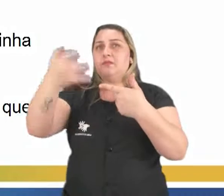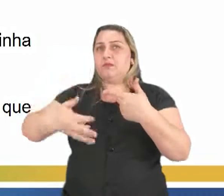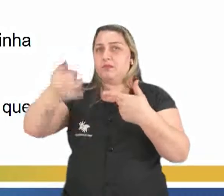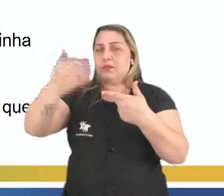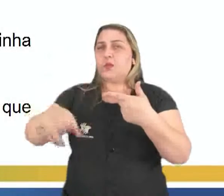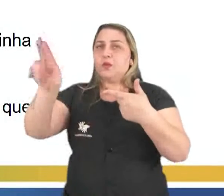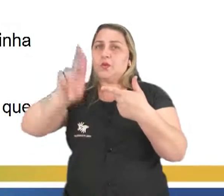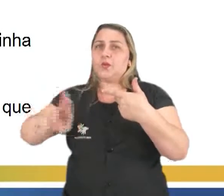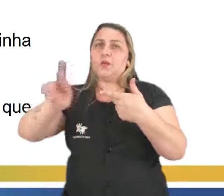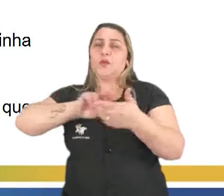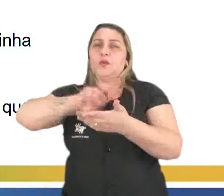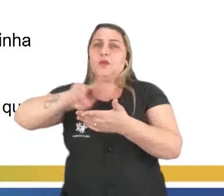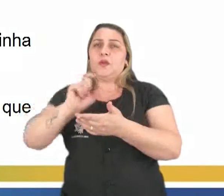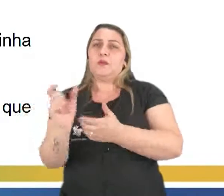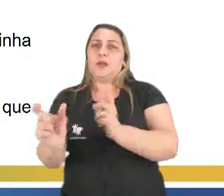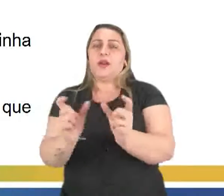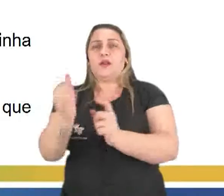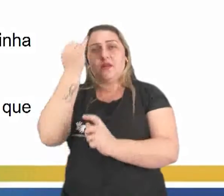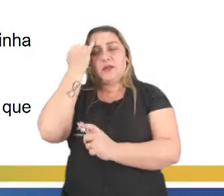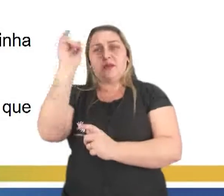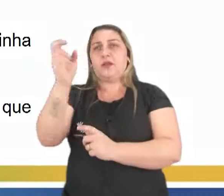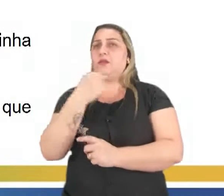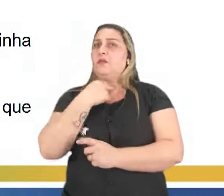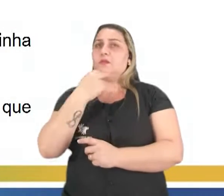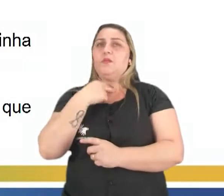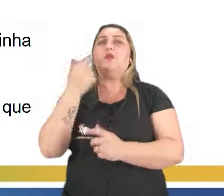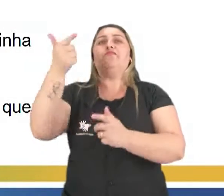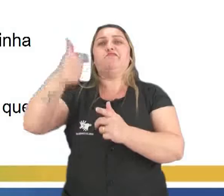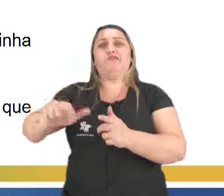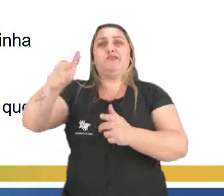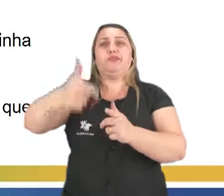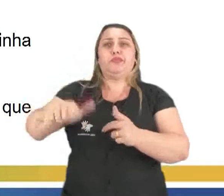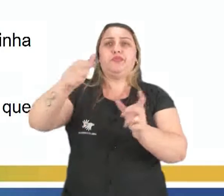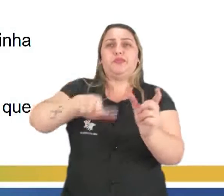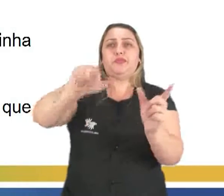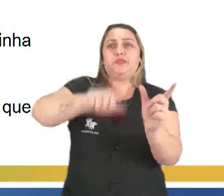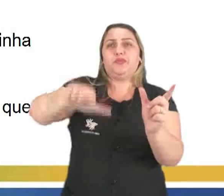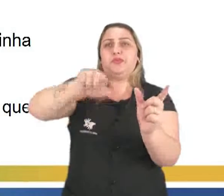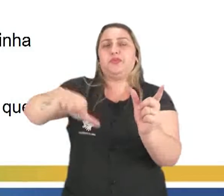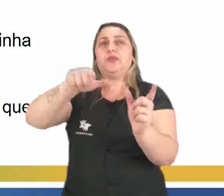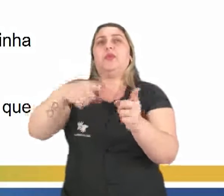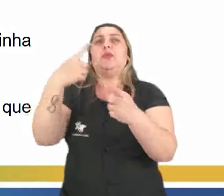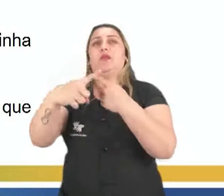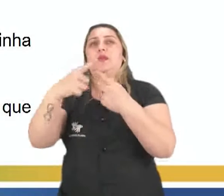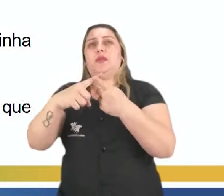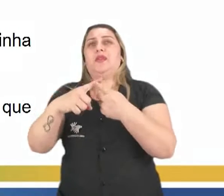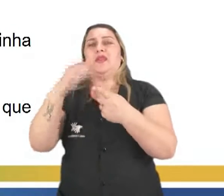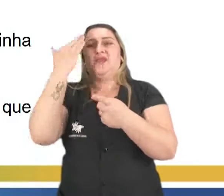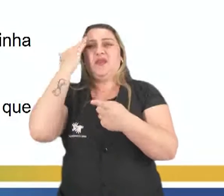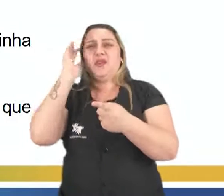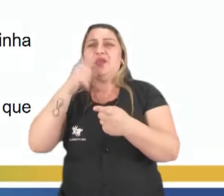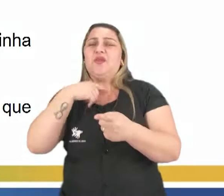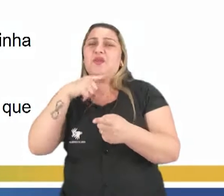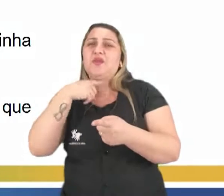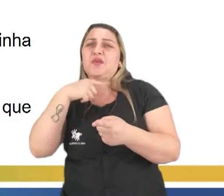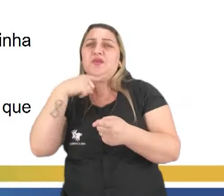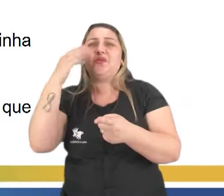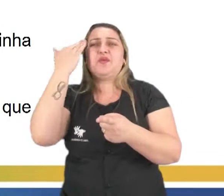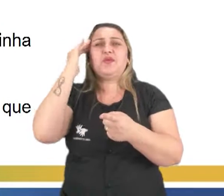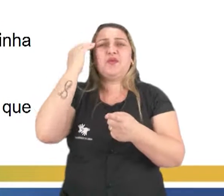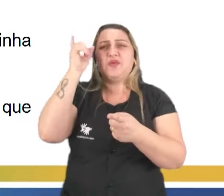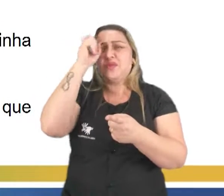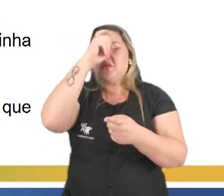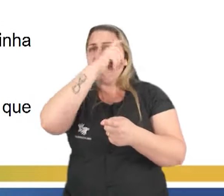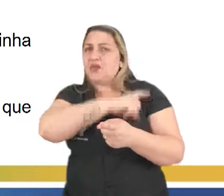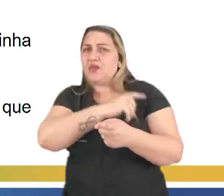através do uso de diferentes palavras, as ideias não devem ser repetidas, pois isso compromete a compreensão da mensagem a ser emitida e muitas vezes a